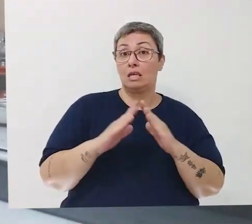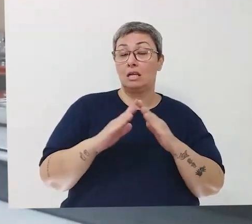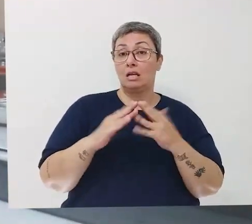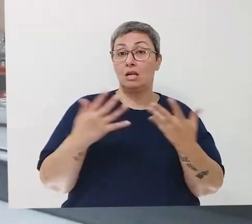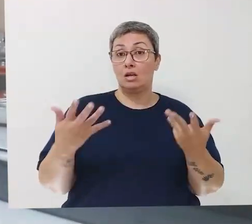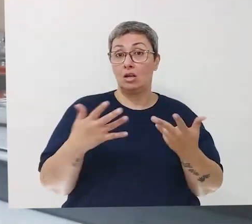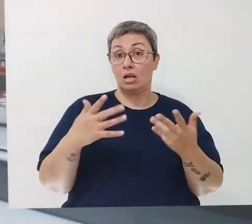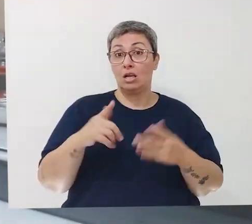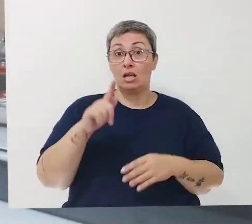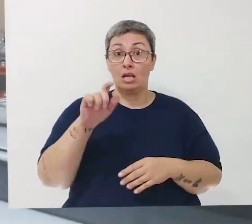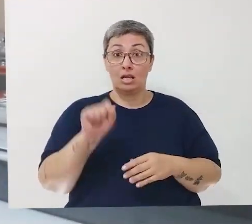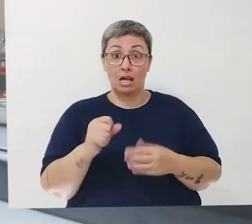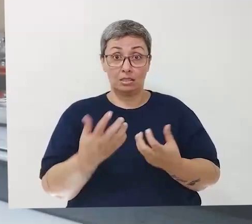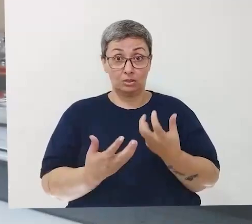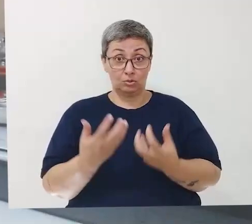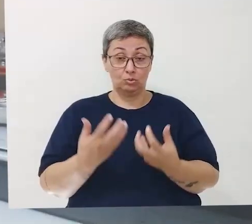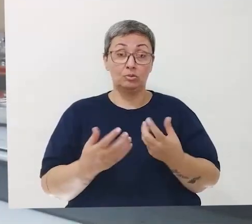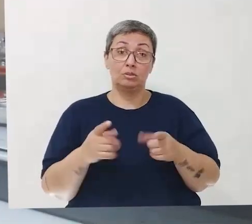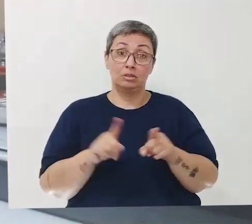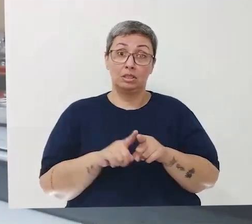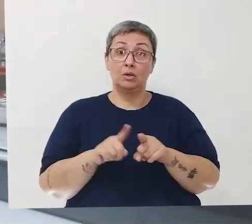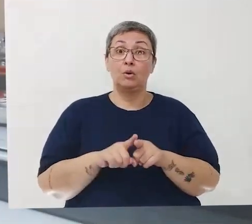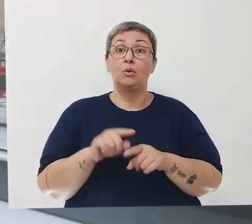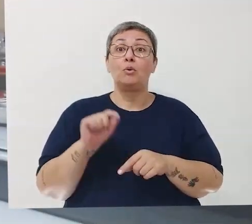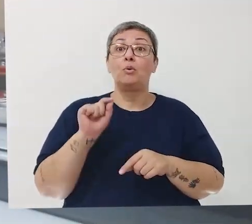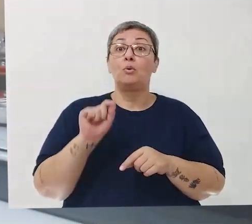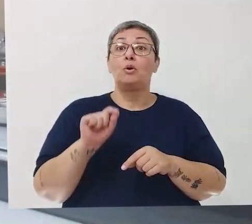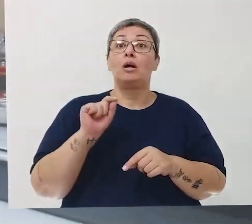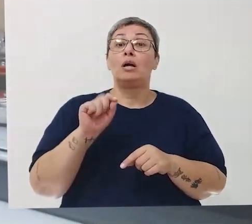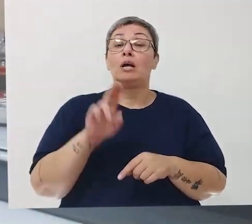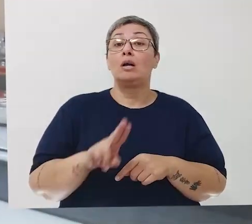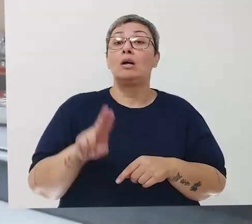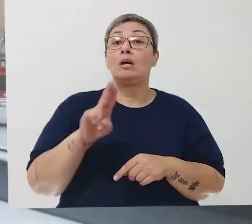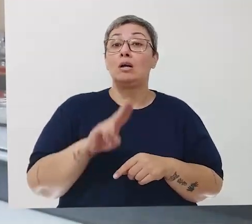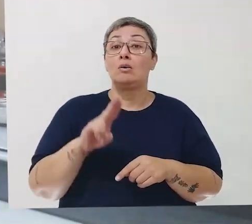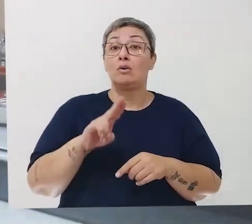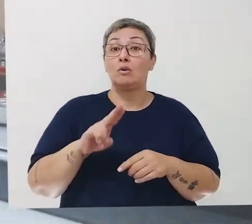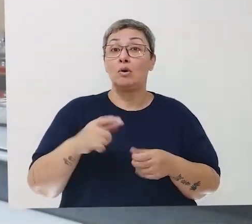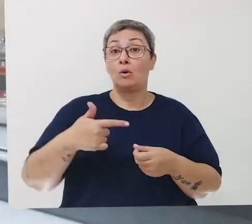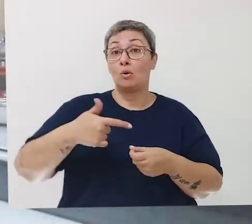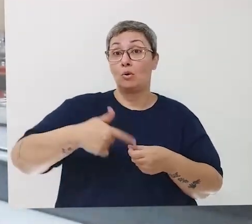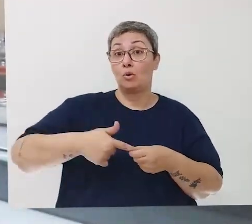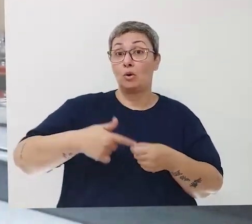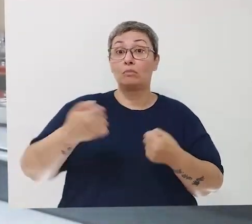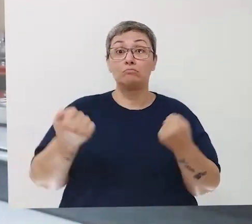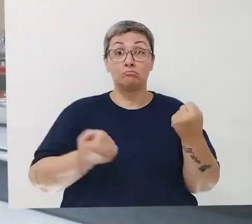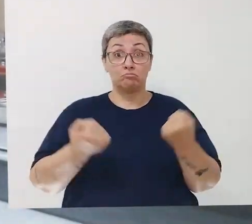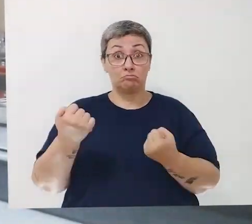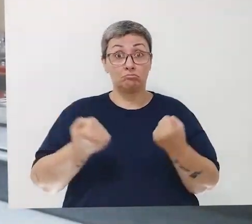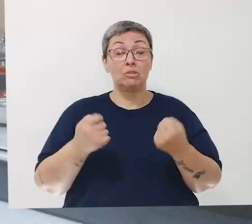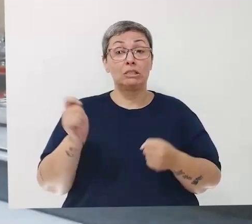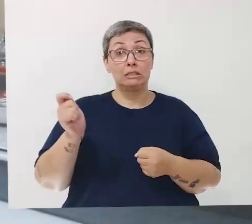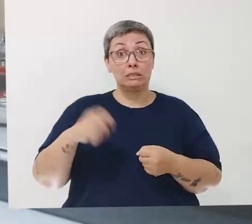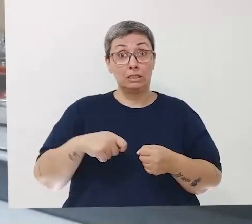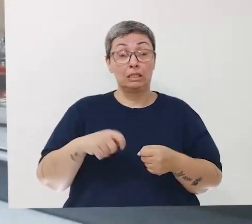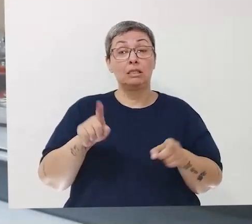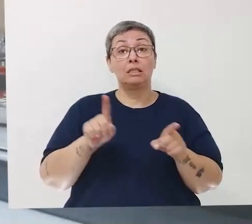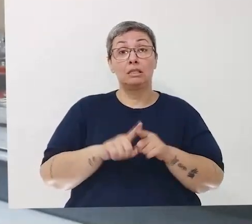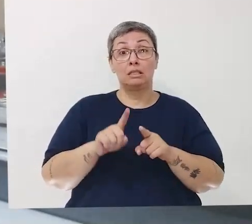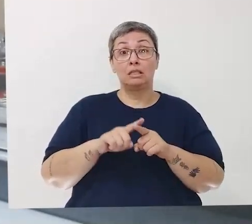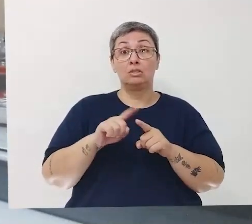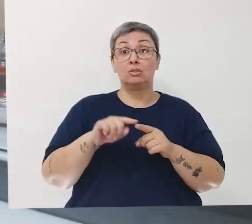aí é o nosso gás de cozinha, né? E também utilizado em combustíveis para veículos, ok?